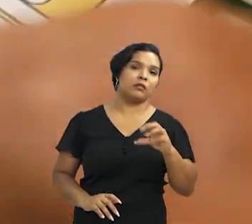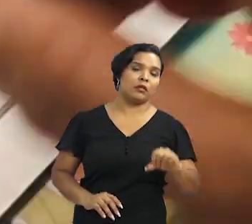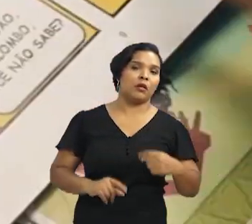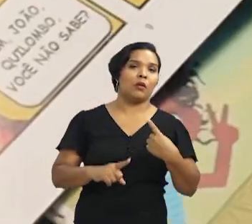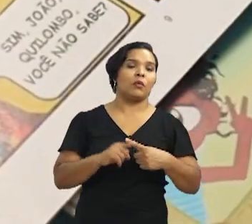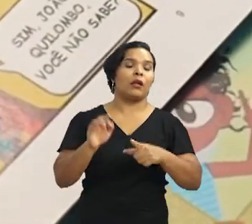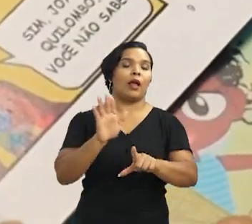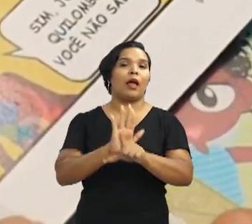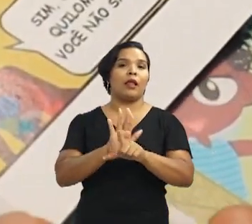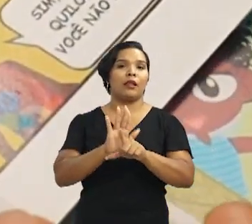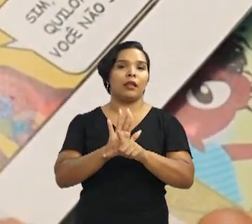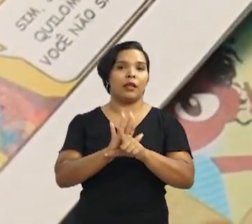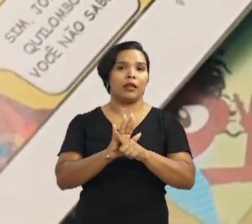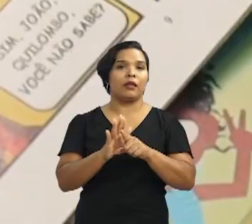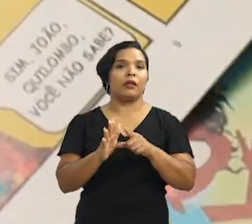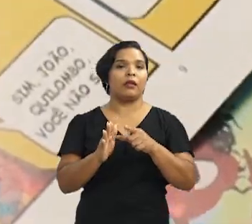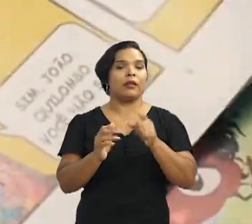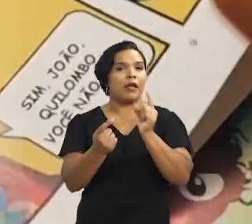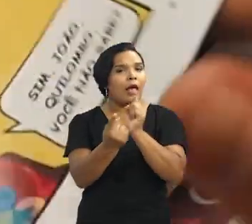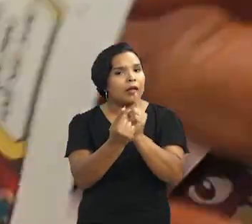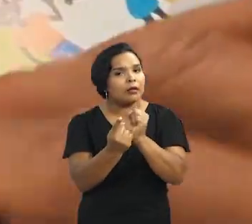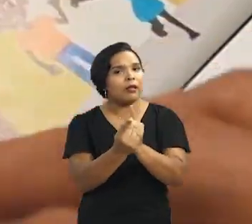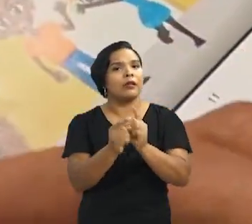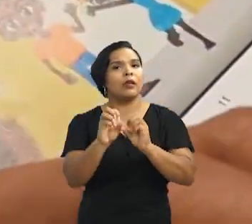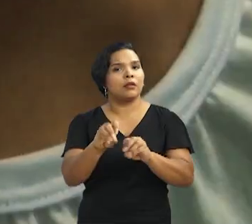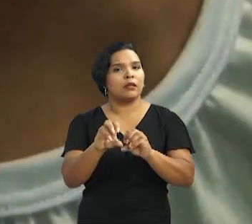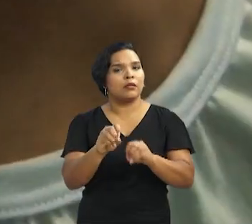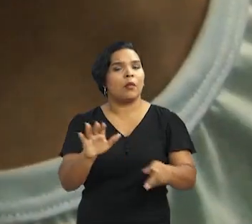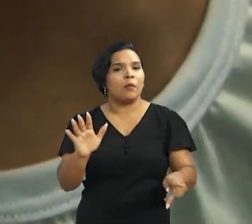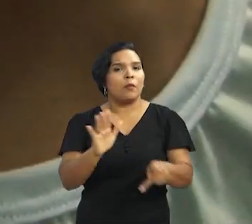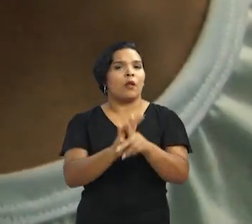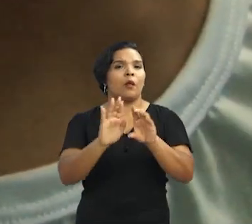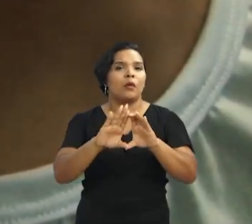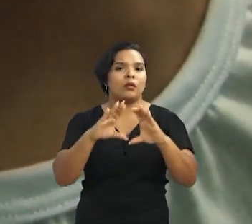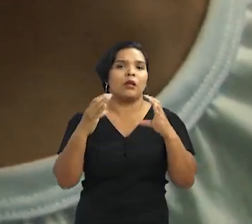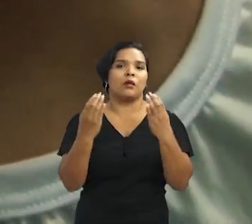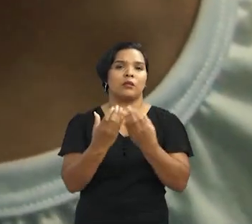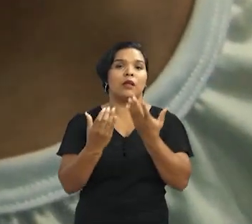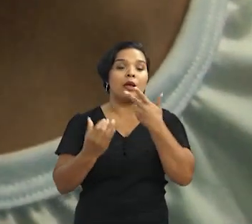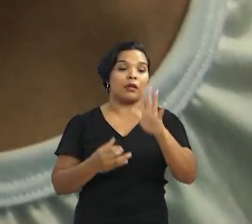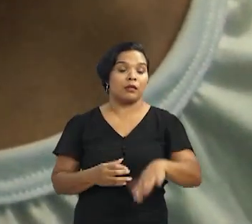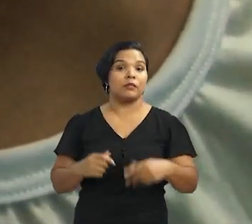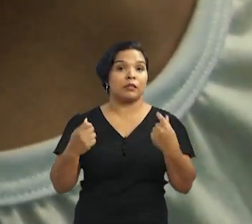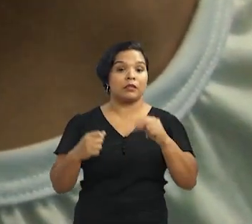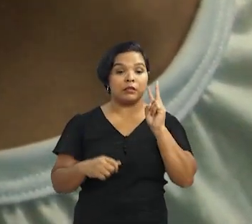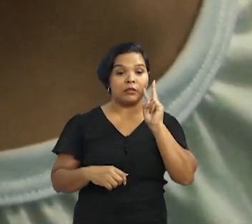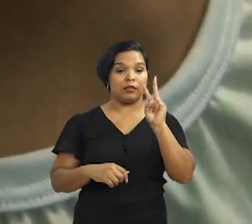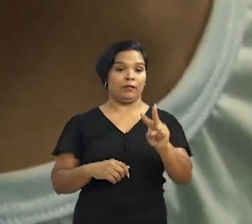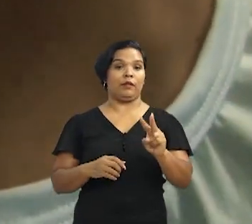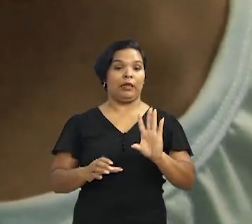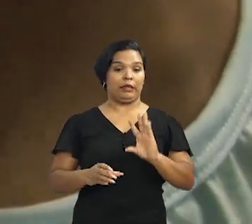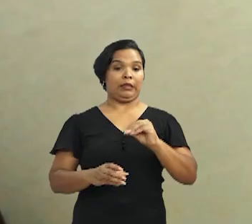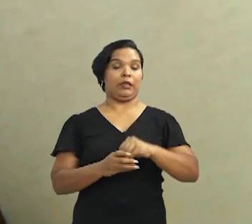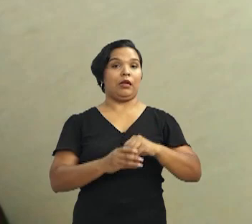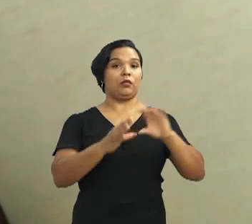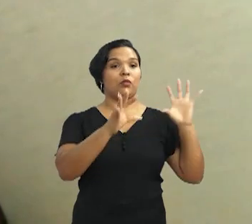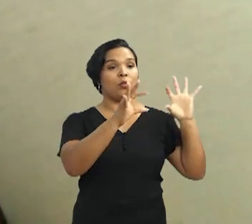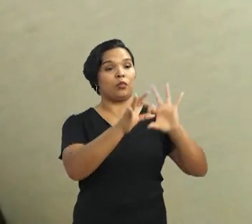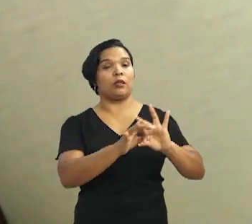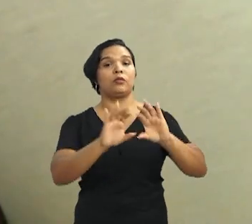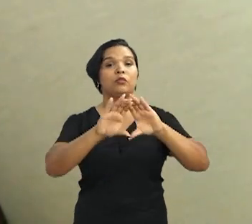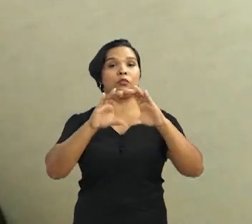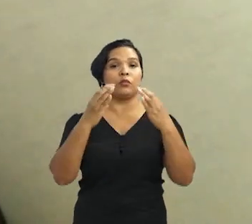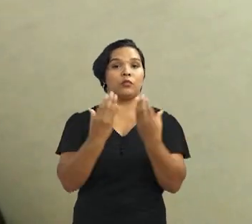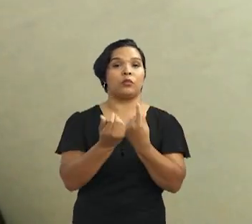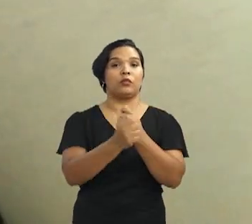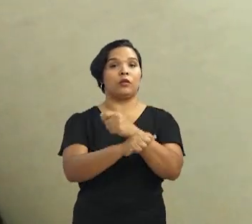de 2003. Porque essa lei, ela vai tratar de uma educação que atenda à necessidade dessa comunidade. A criança ela tem que entender que ela é uma criança